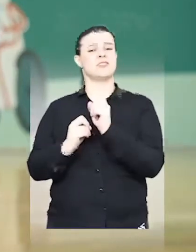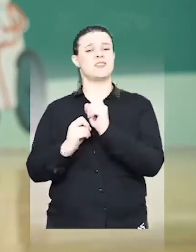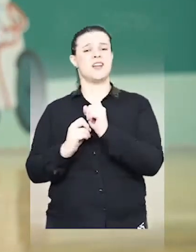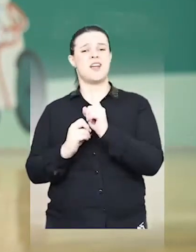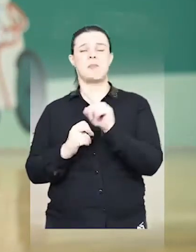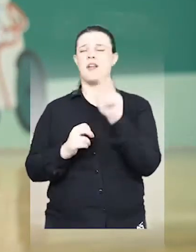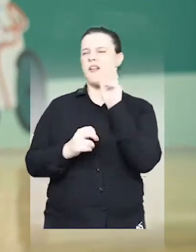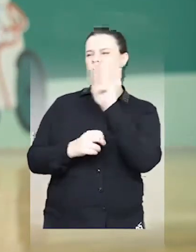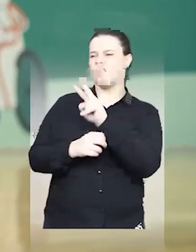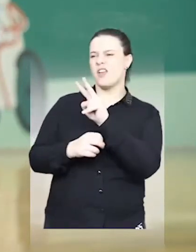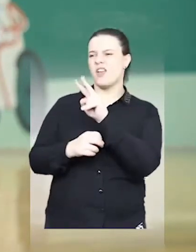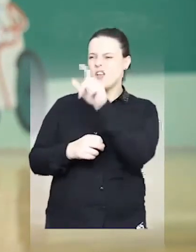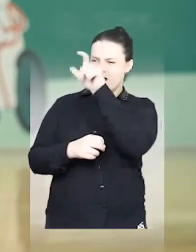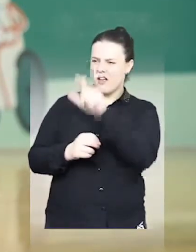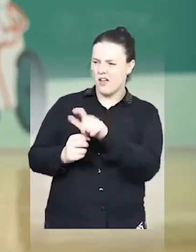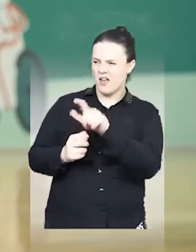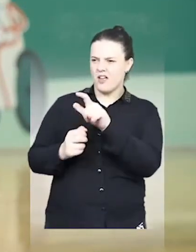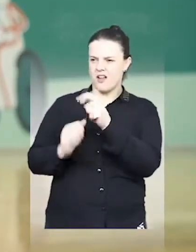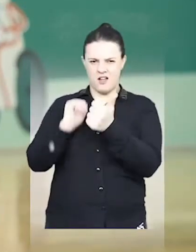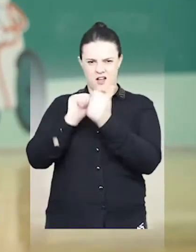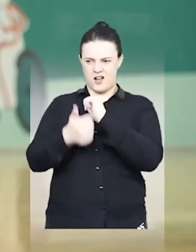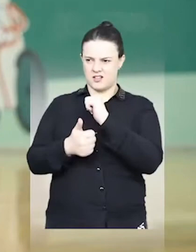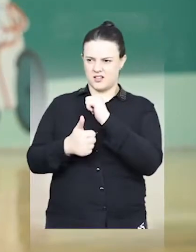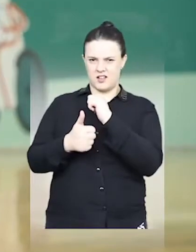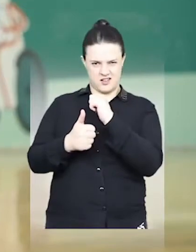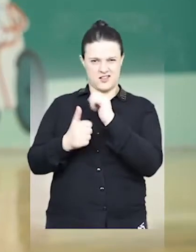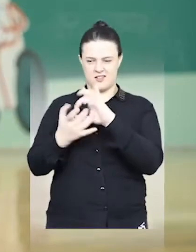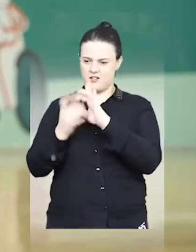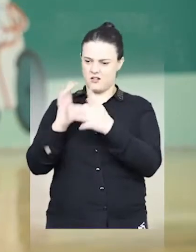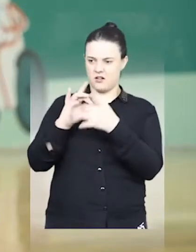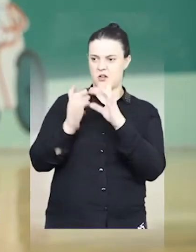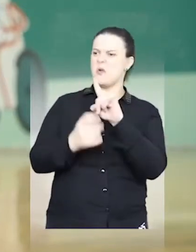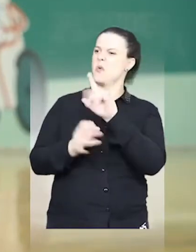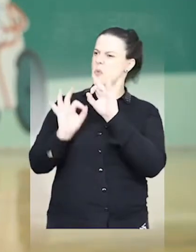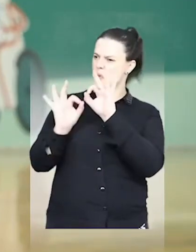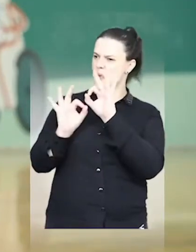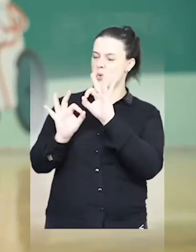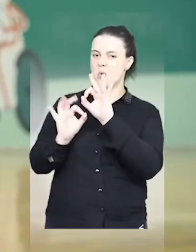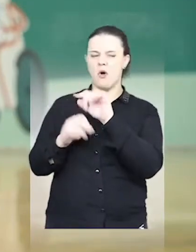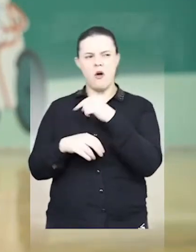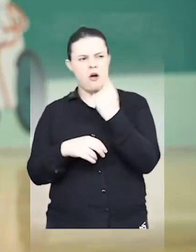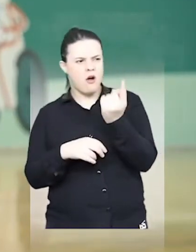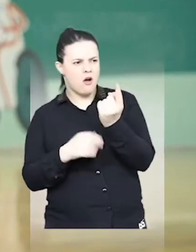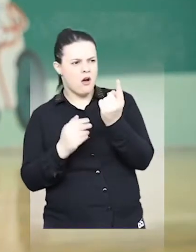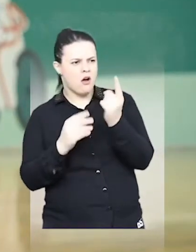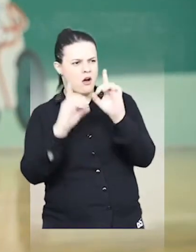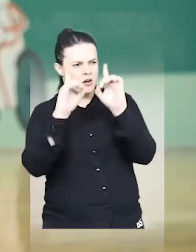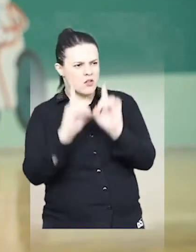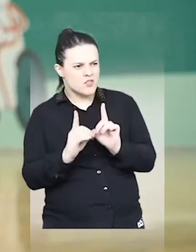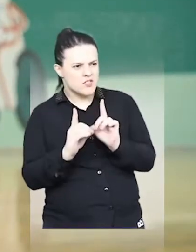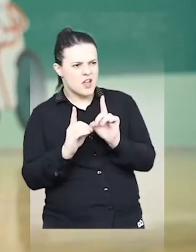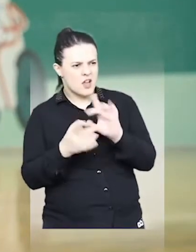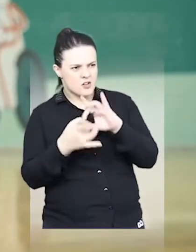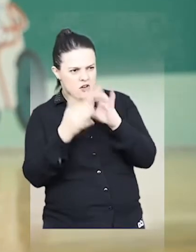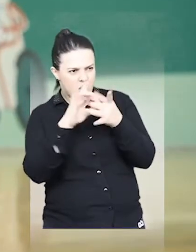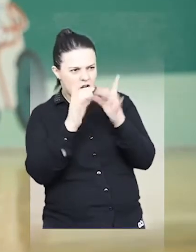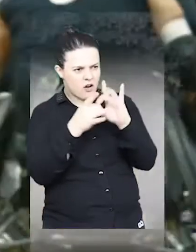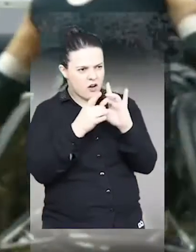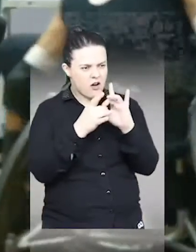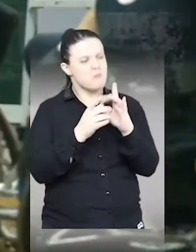isso, né? Eles olham para um atleta olímpico e falam assim, nossa, aquele atleta é de ponta. E olha para um paralímpico e fala